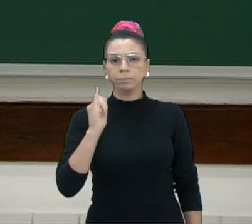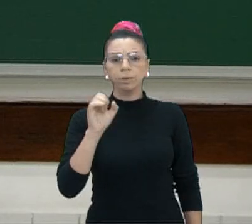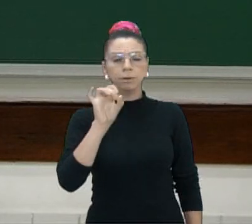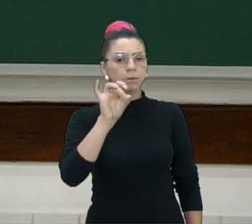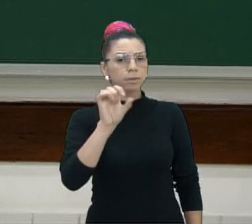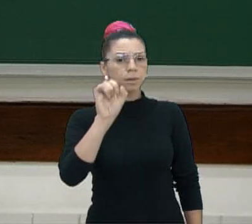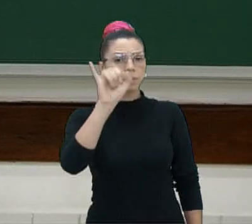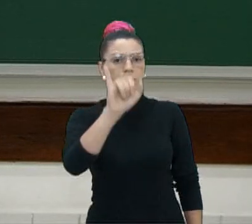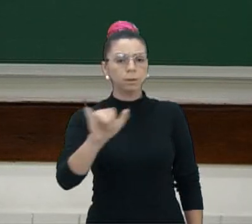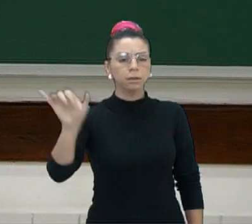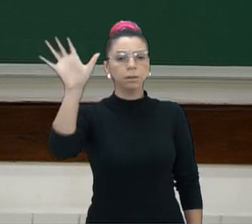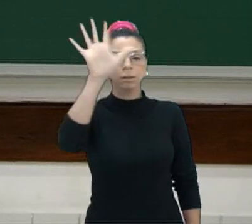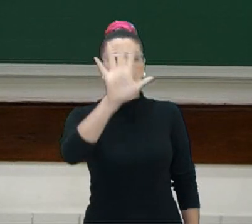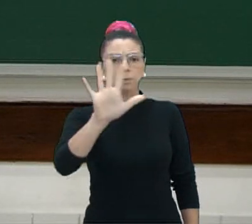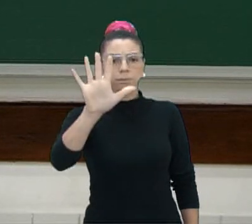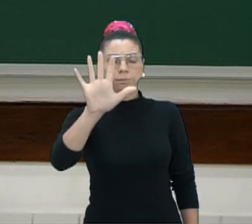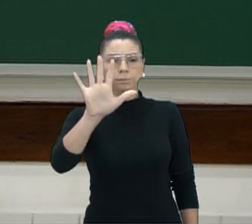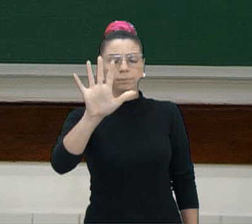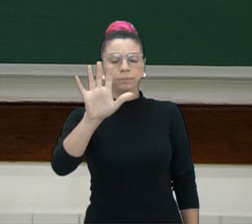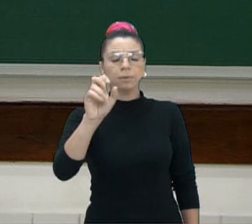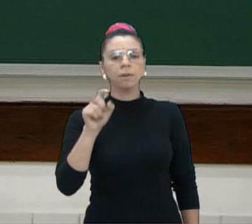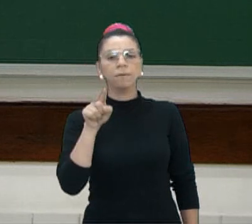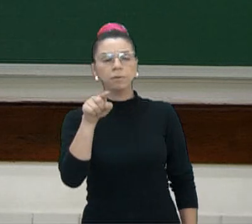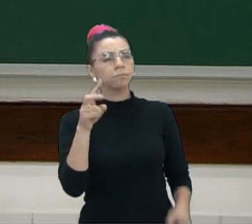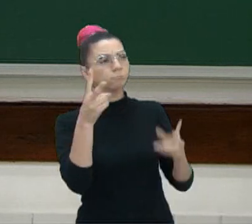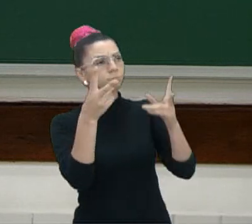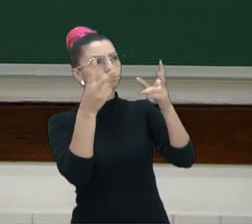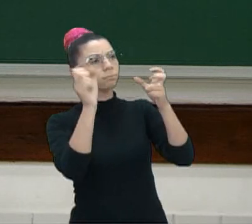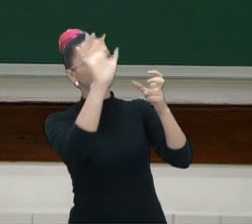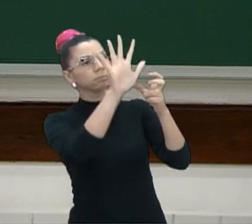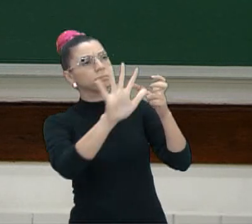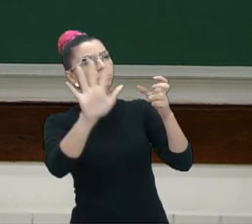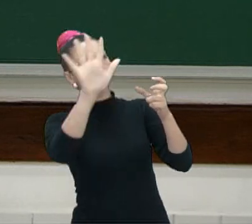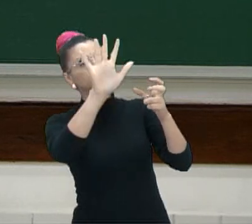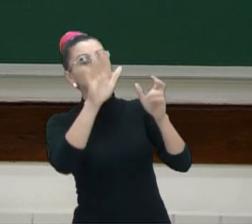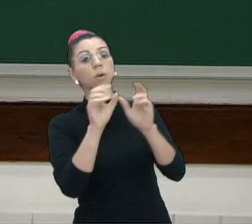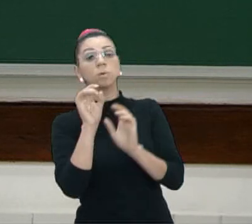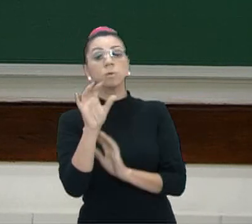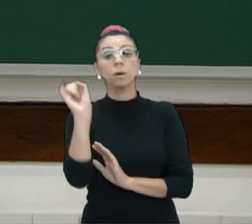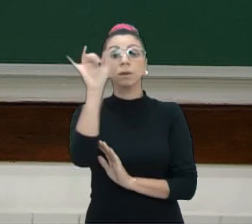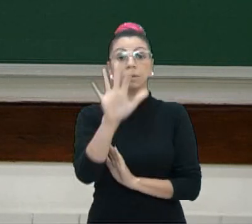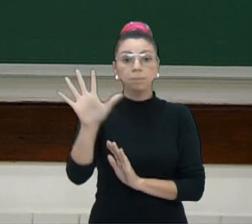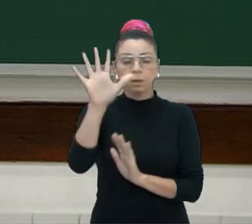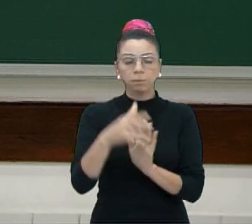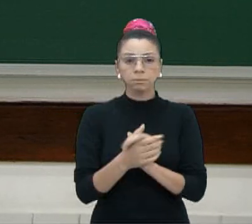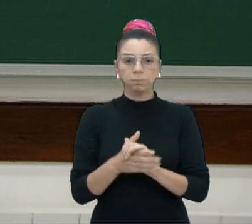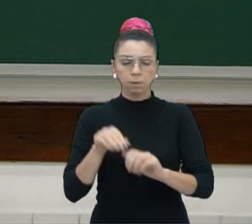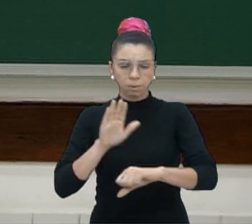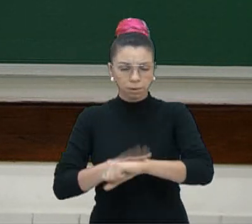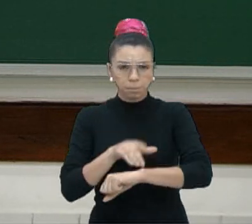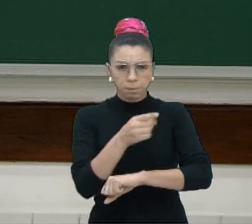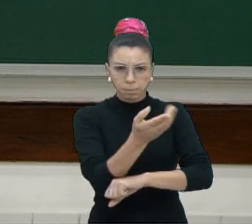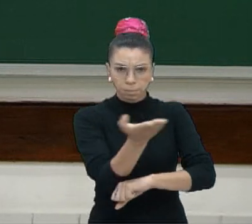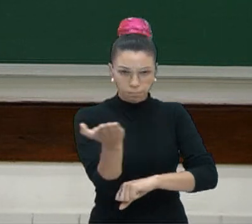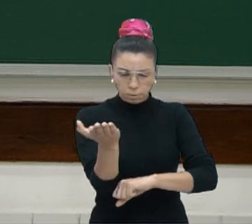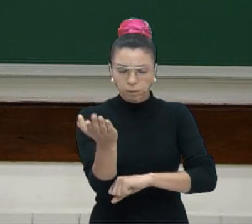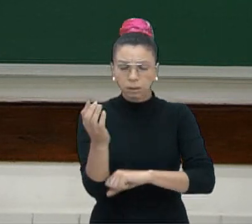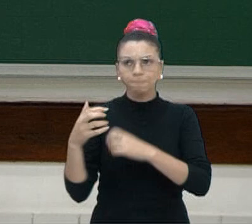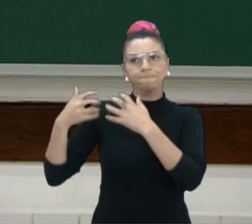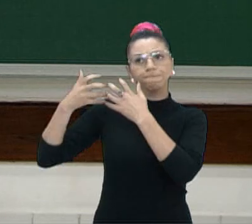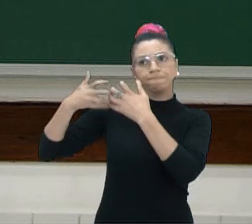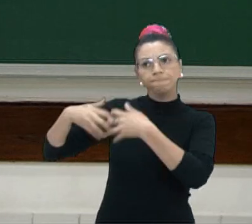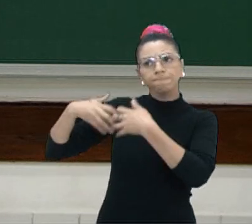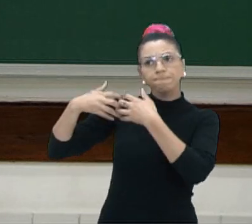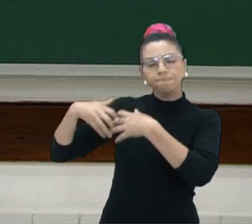com imagens? Eles vão contar uma história, mas somente com imagens. Eu vou dar um tempo para você pensar a respeito, ver